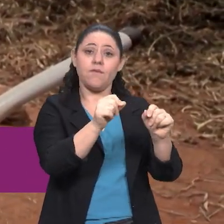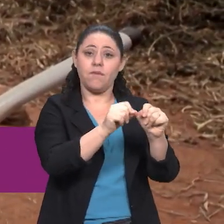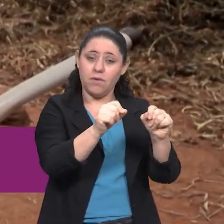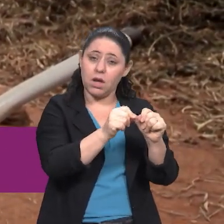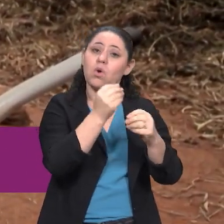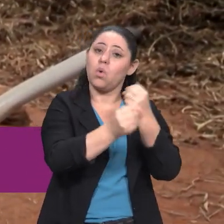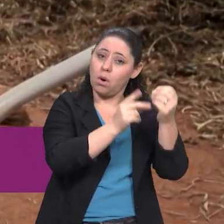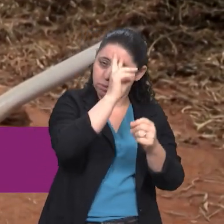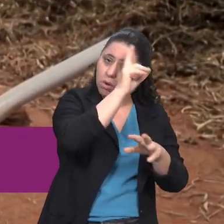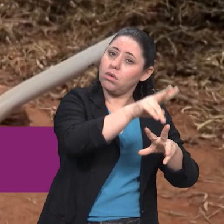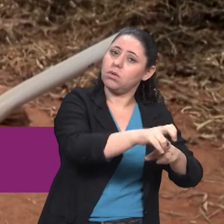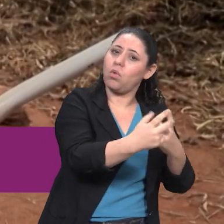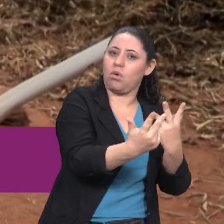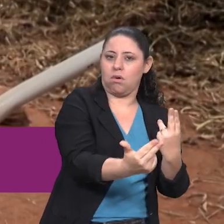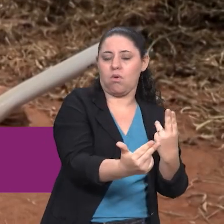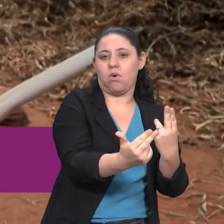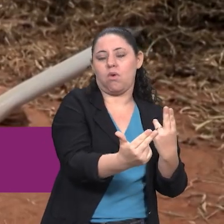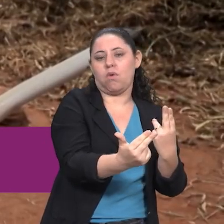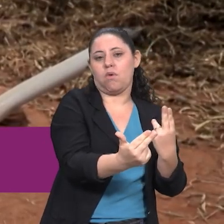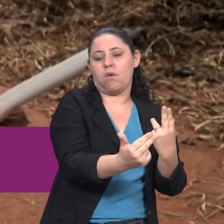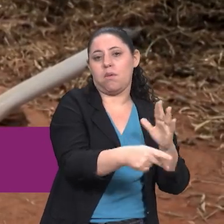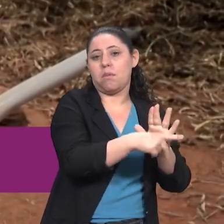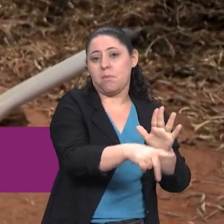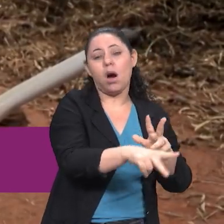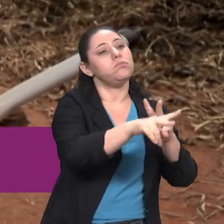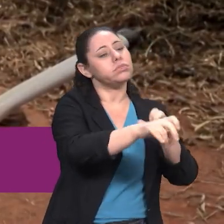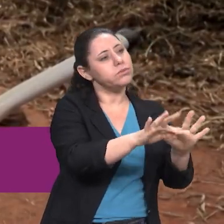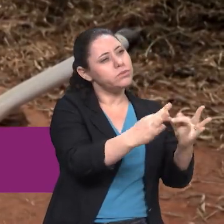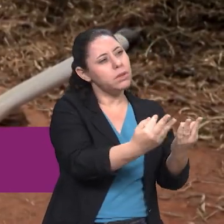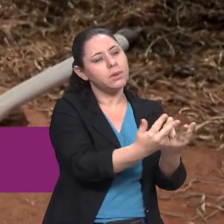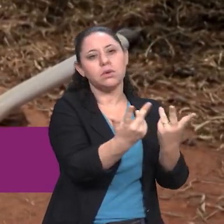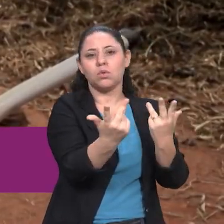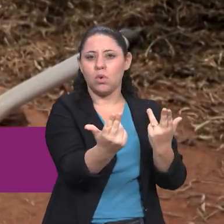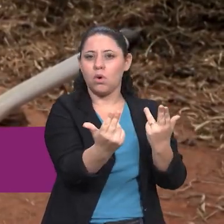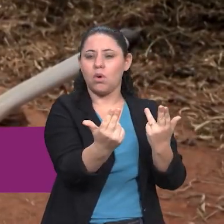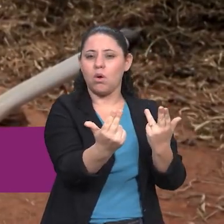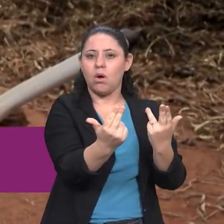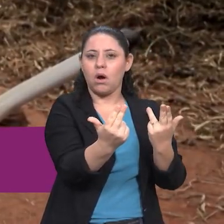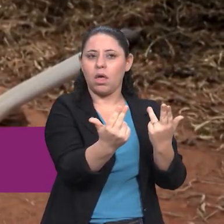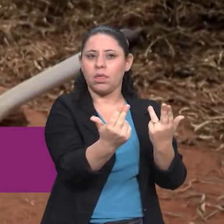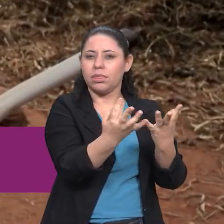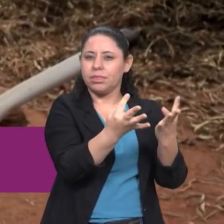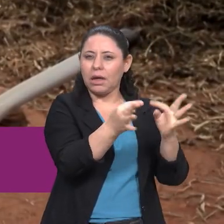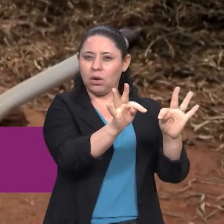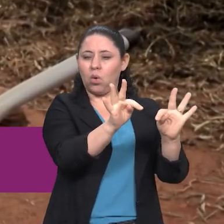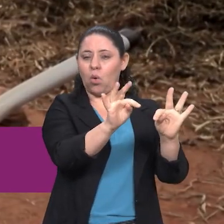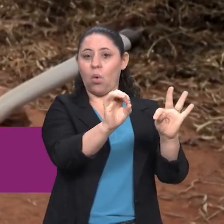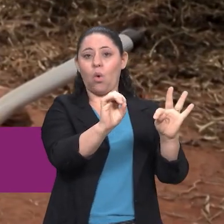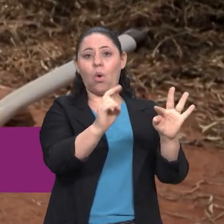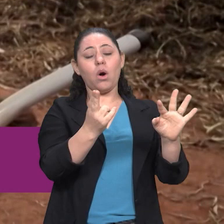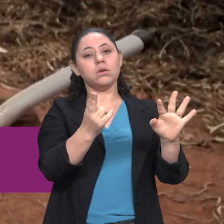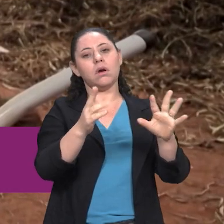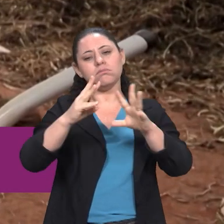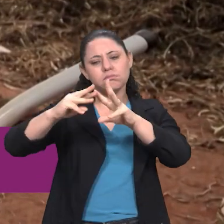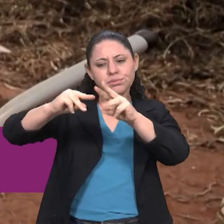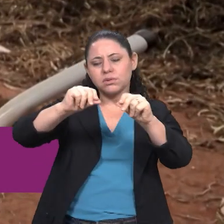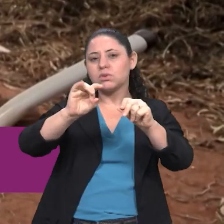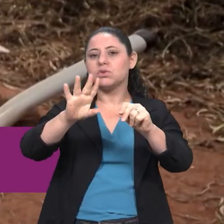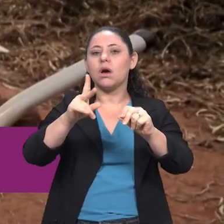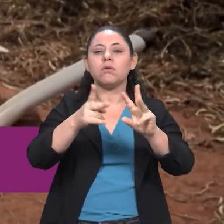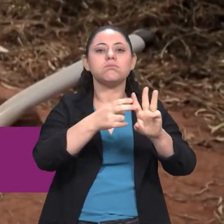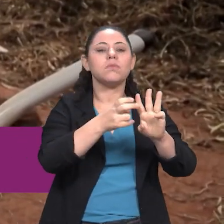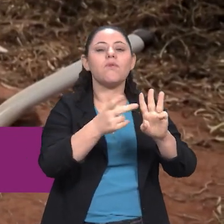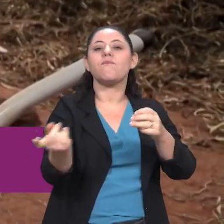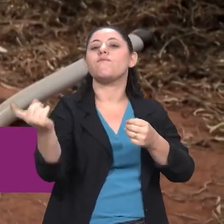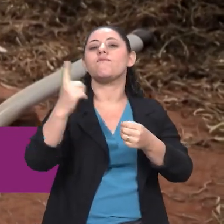rurais, que eles sejam agricultores de alta tecnologia, etc., ou se quer as terras para que os indígenas voltem a ser índios